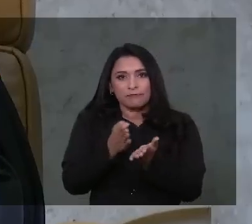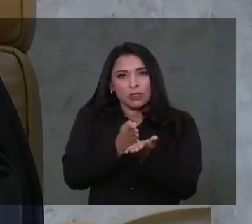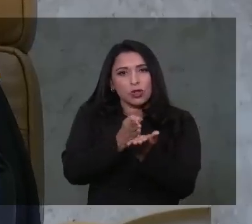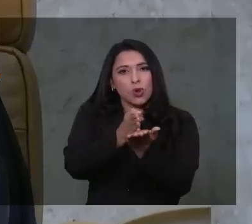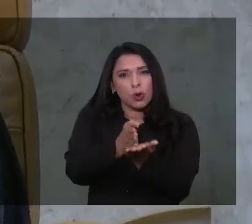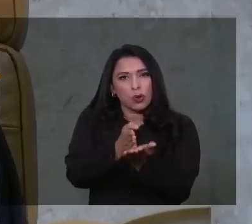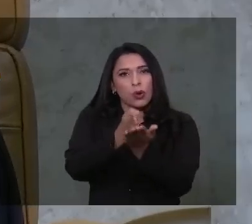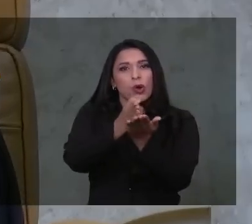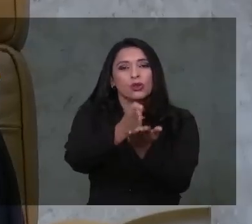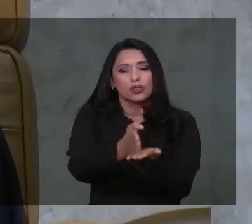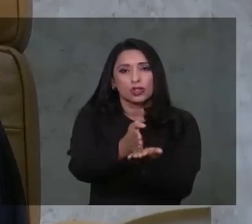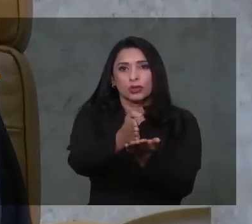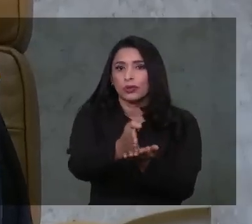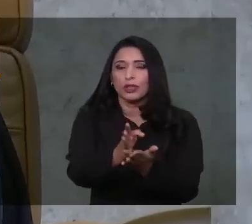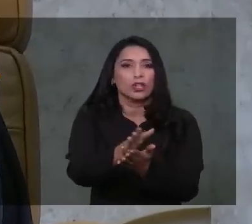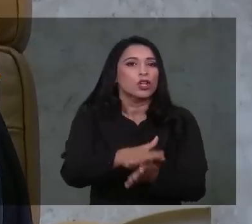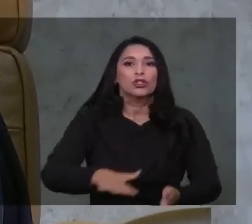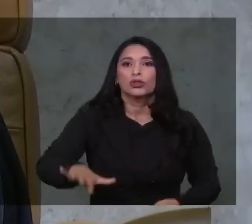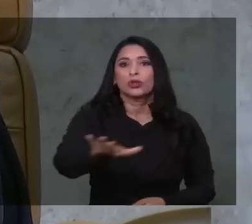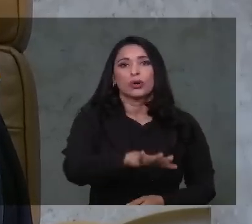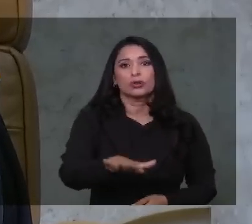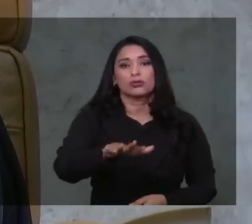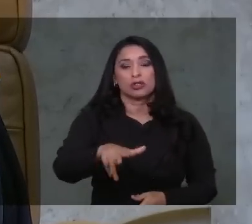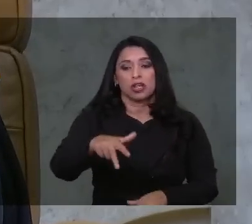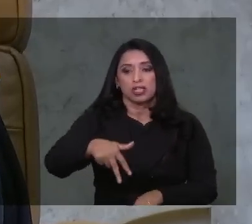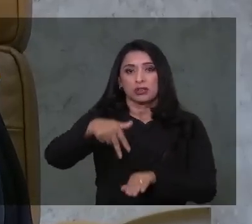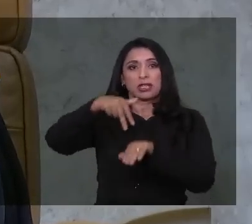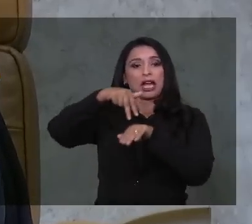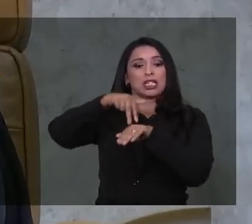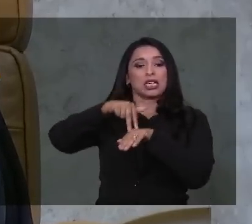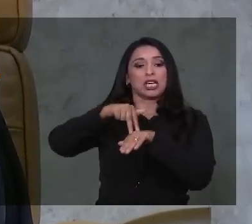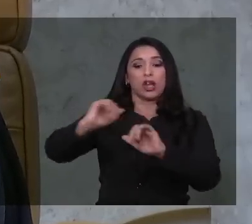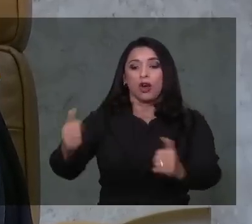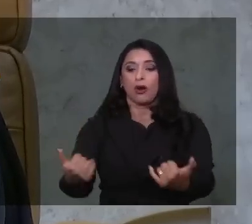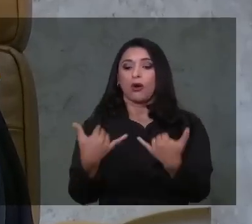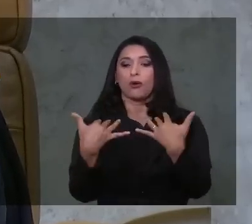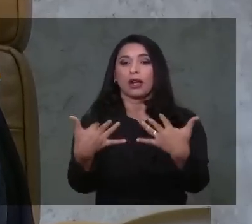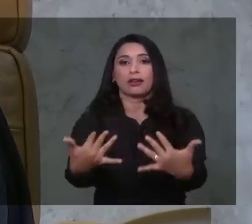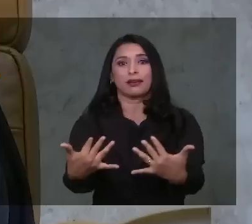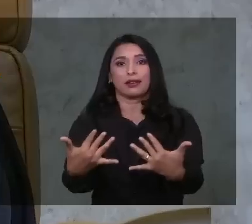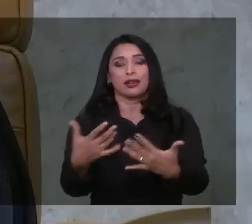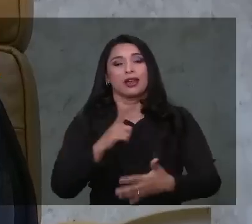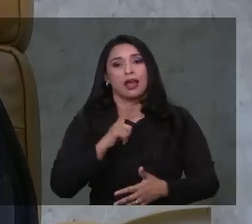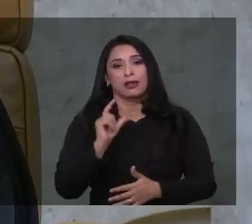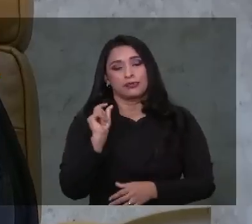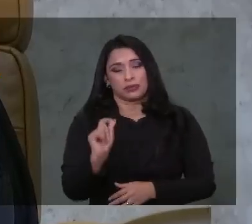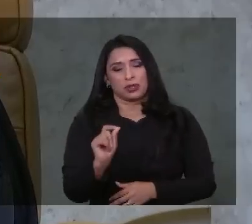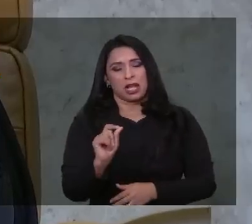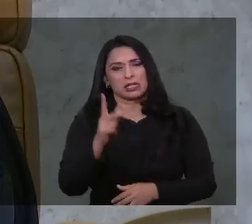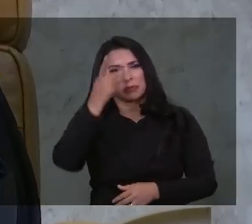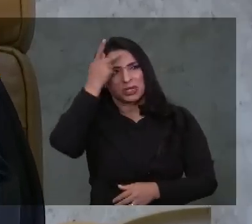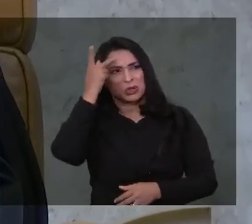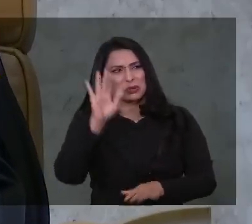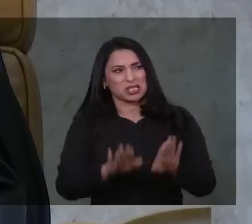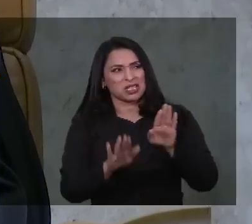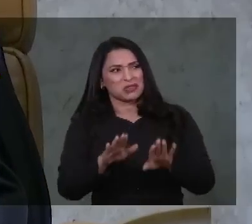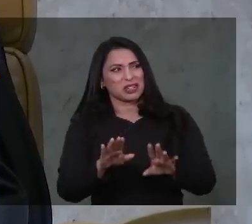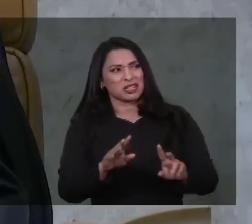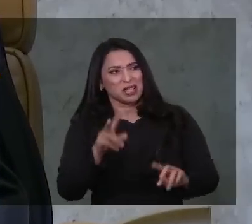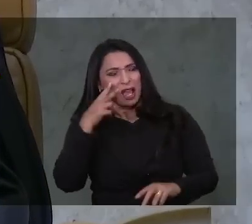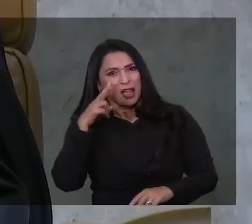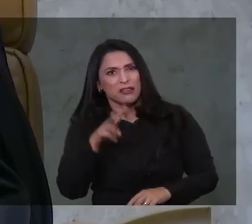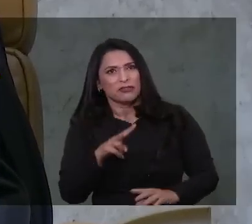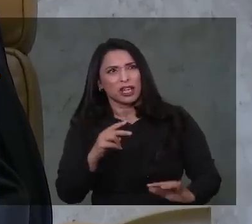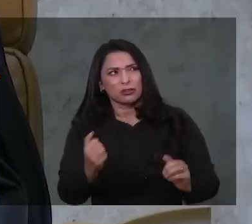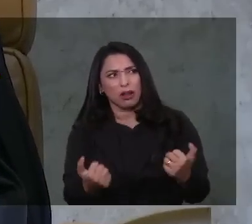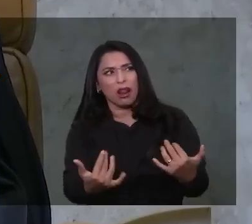mundo, não importa se você está no palco ou na plateia. Às vezes, alguém olhando de fora pode ter a